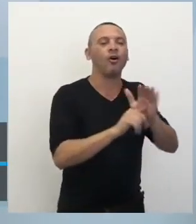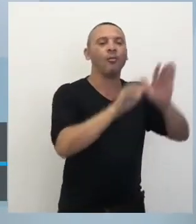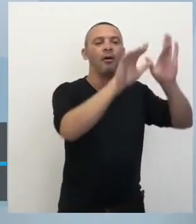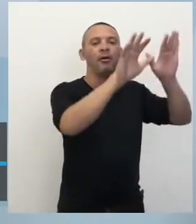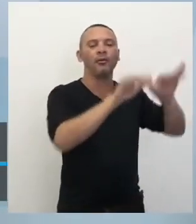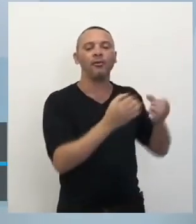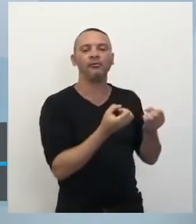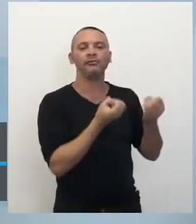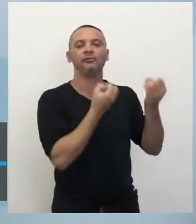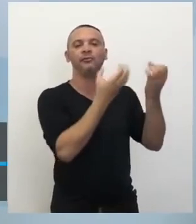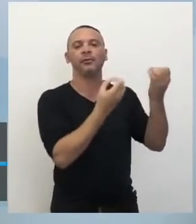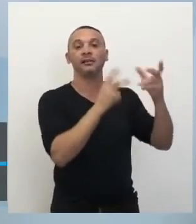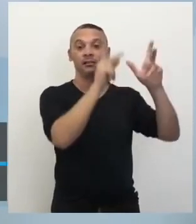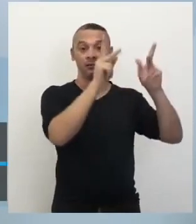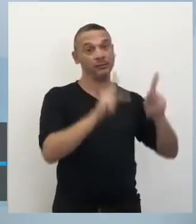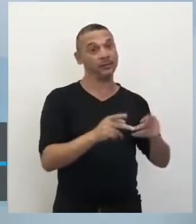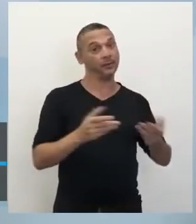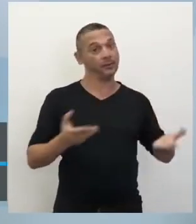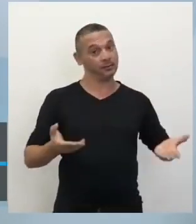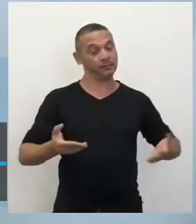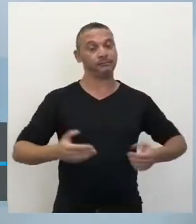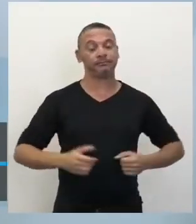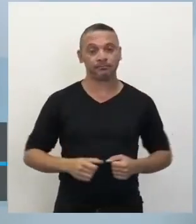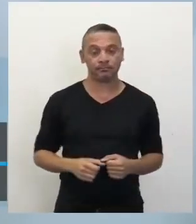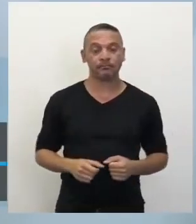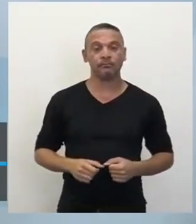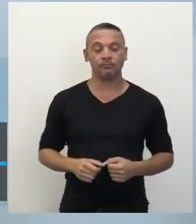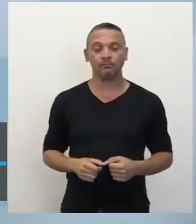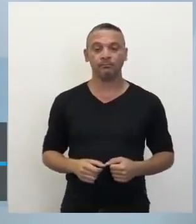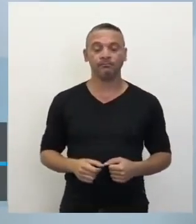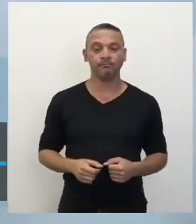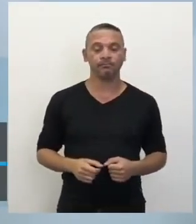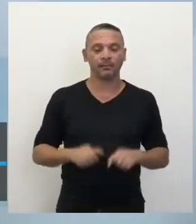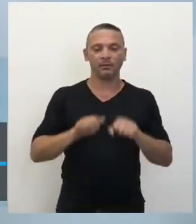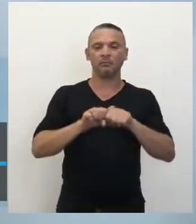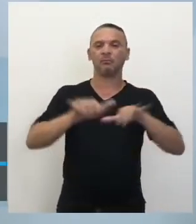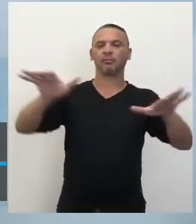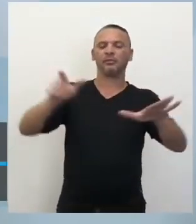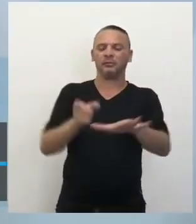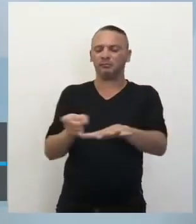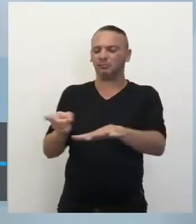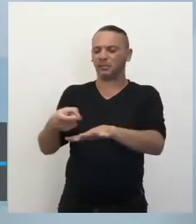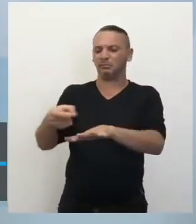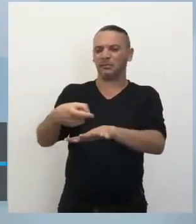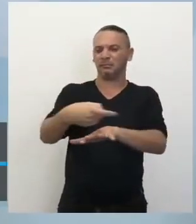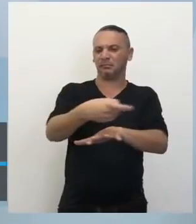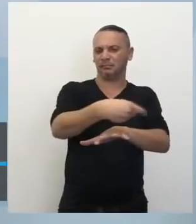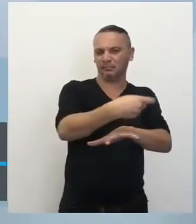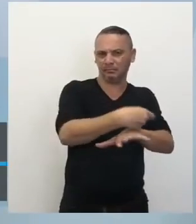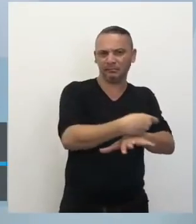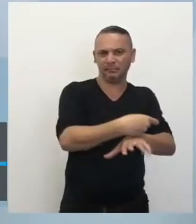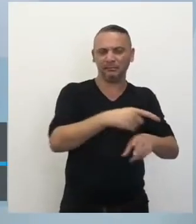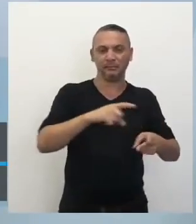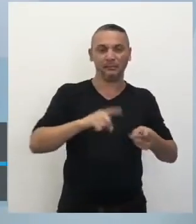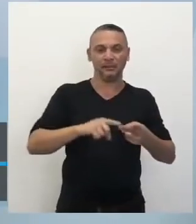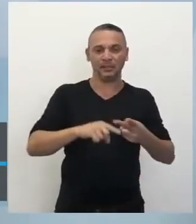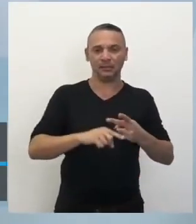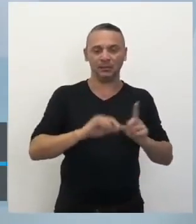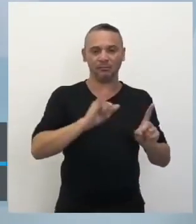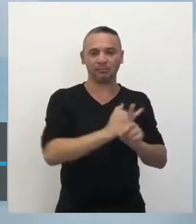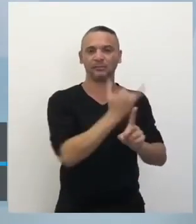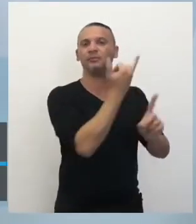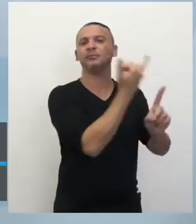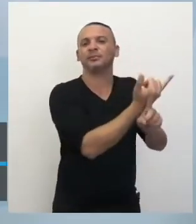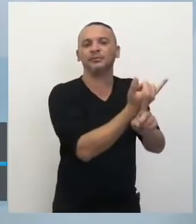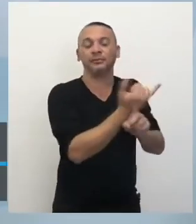ótimo, da professora Luzia. Roubo de dados. Disseminação de fake news. Cyberbullying, a professora